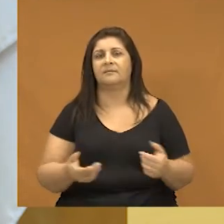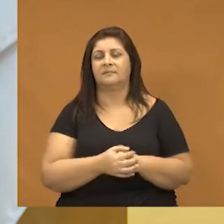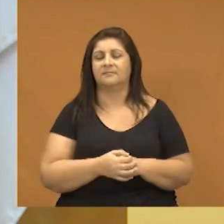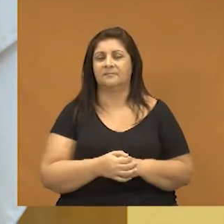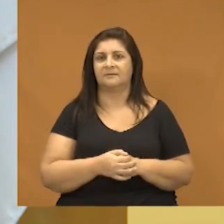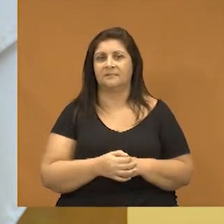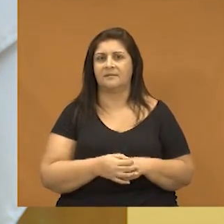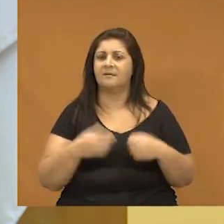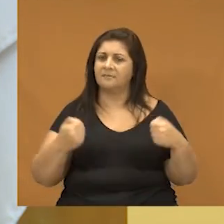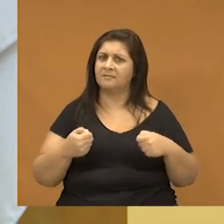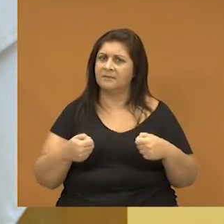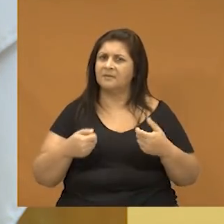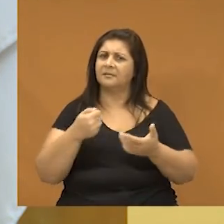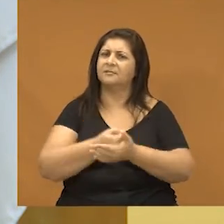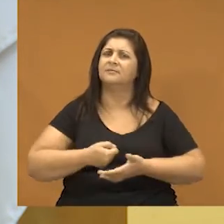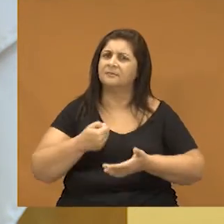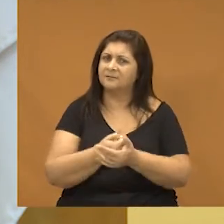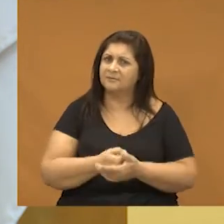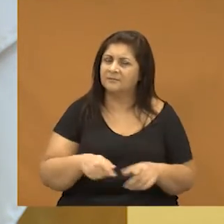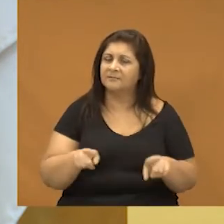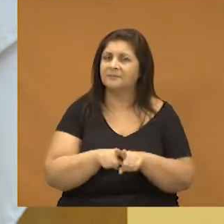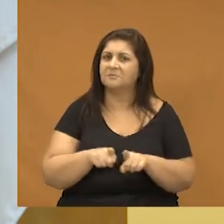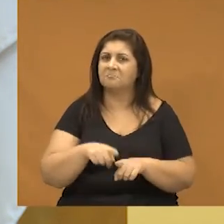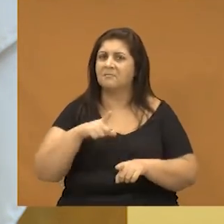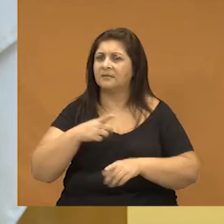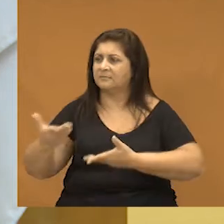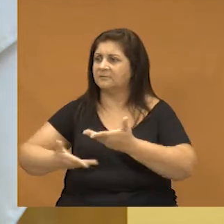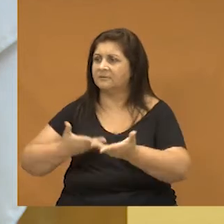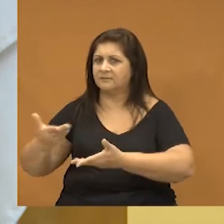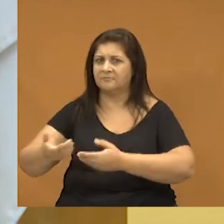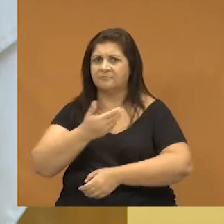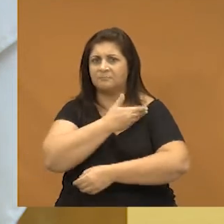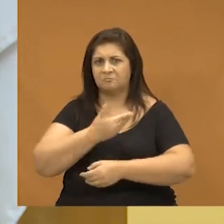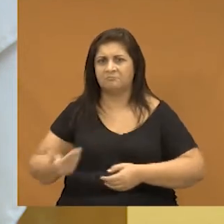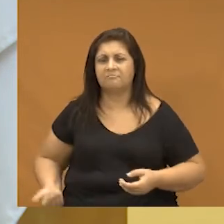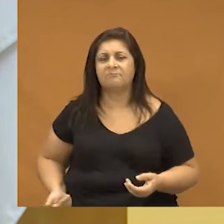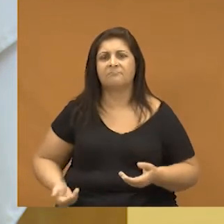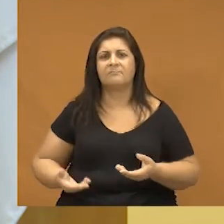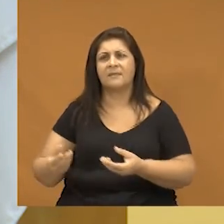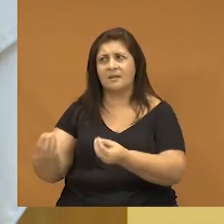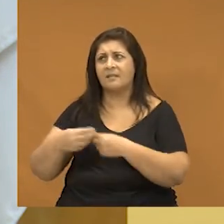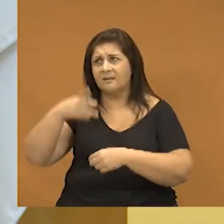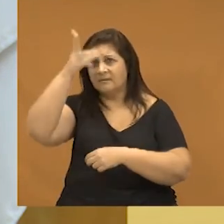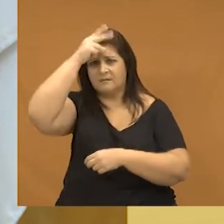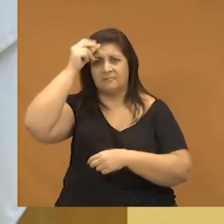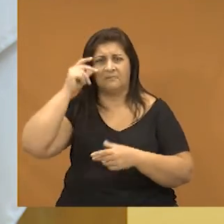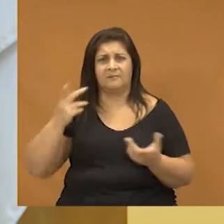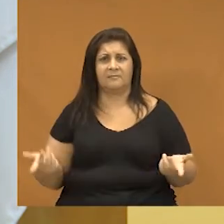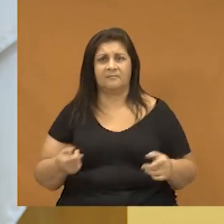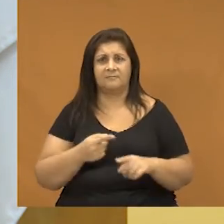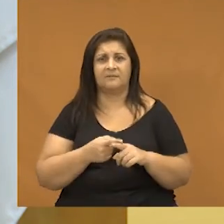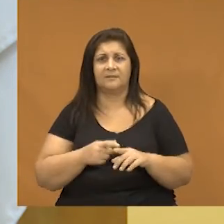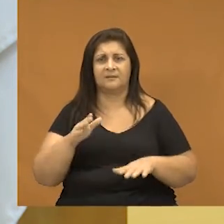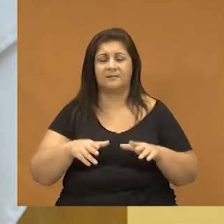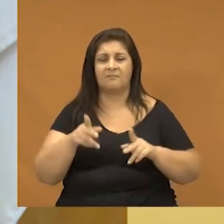você tem que lutar para que você tenha aí esse serviço público oferecido pelas prefeituras, que muitas vezes, né, os moradores